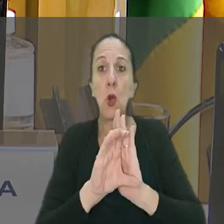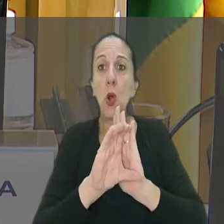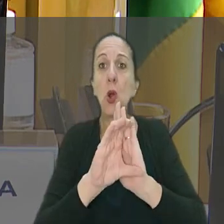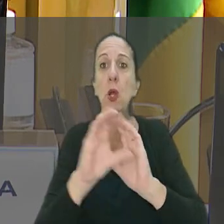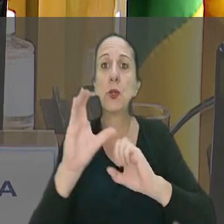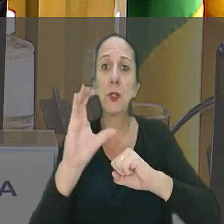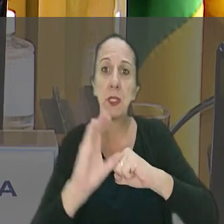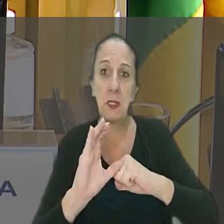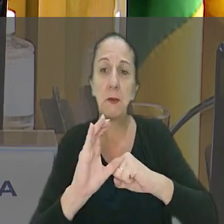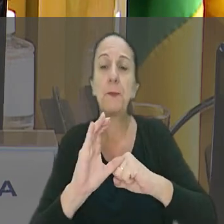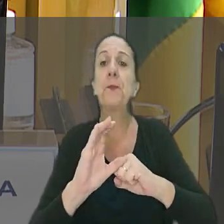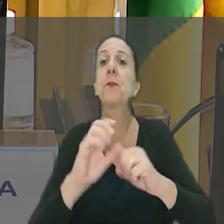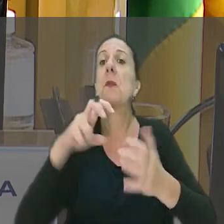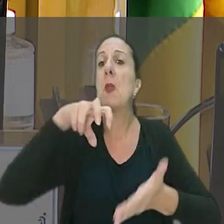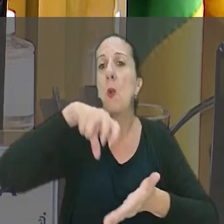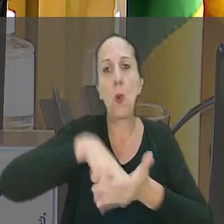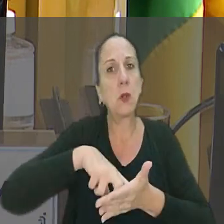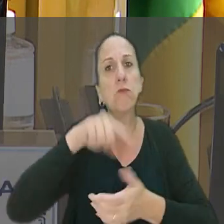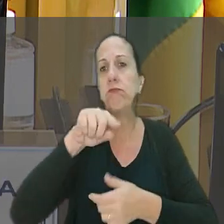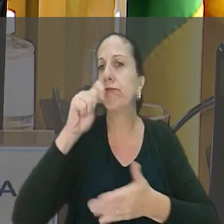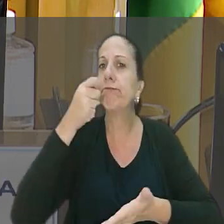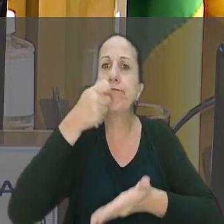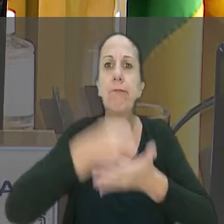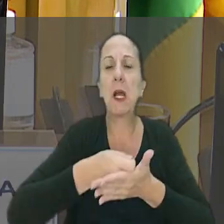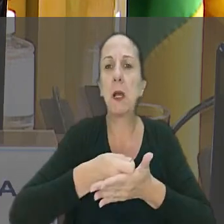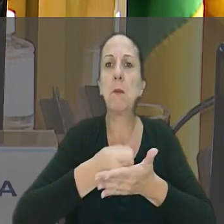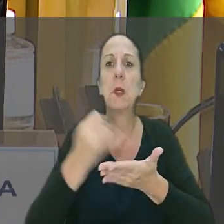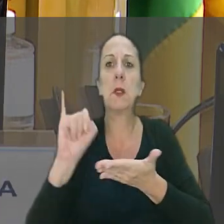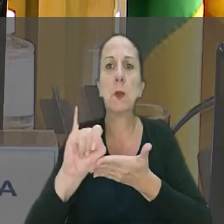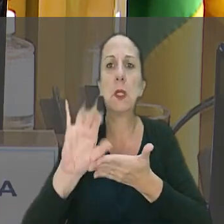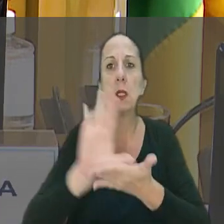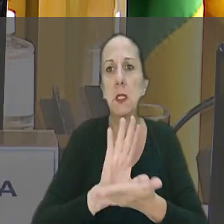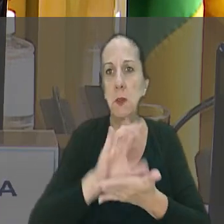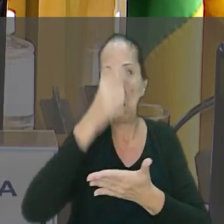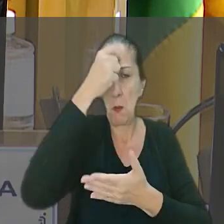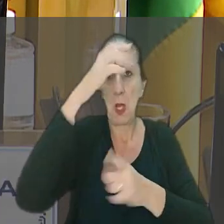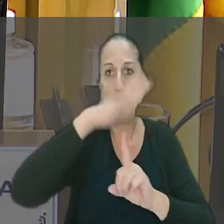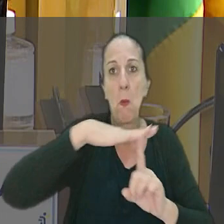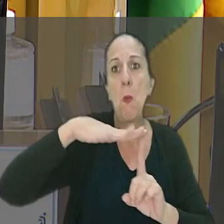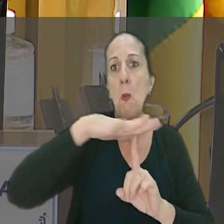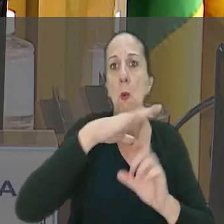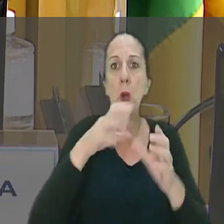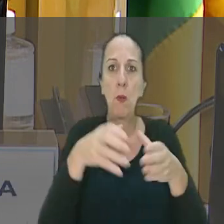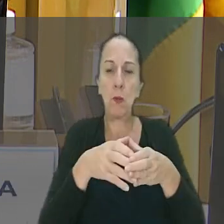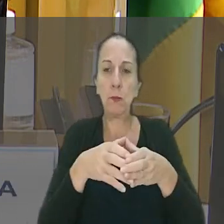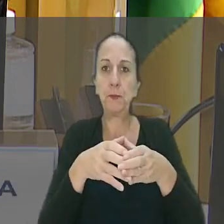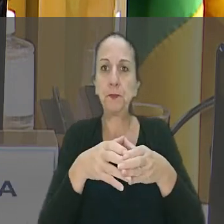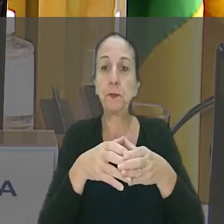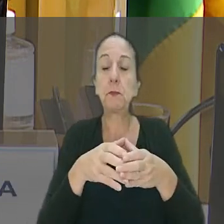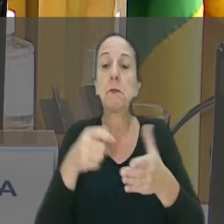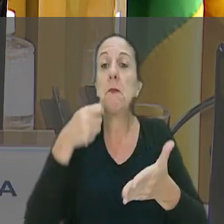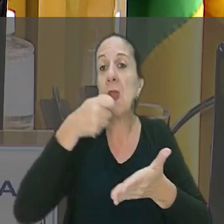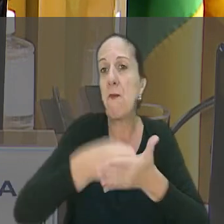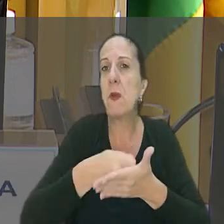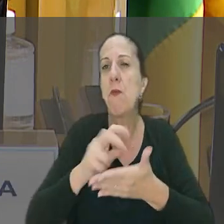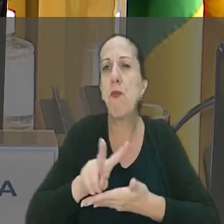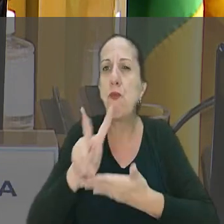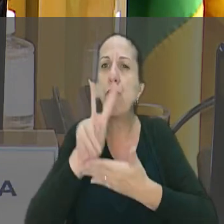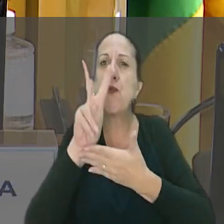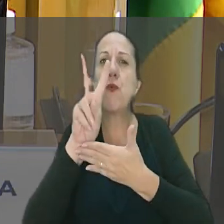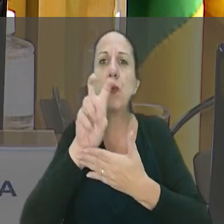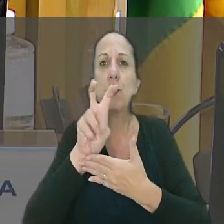Civil, e, no mérito, condeno o recorrido ao pagamento de indenização por dano moral coletivo. Ao fixar o valor